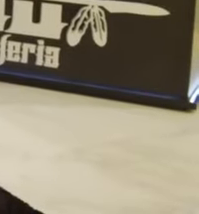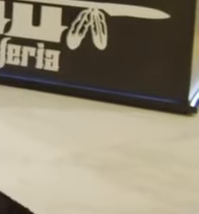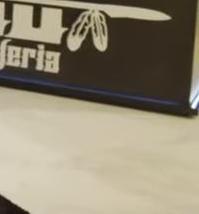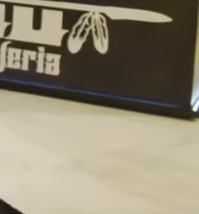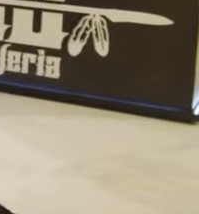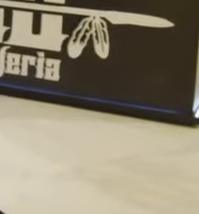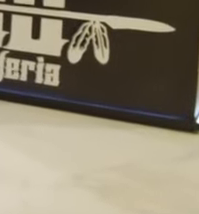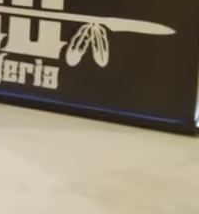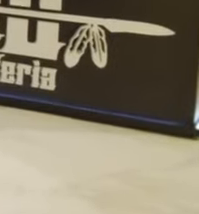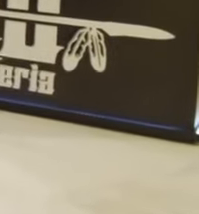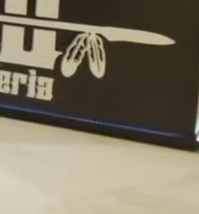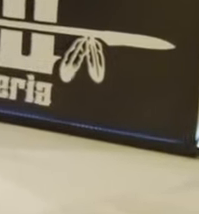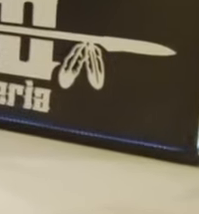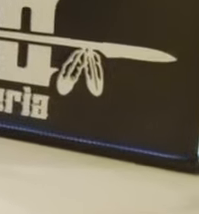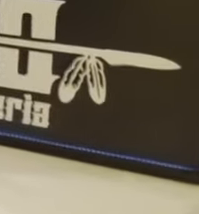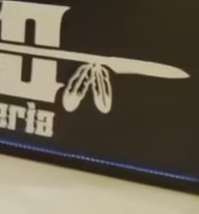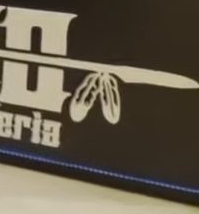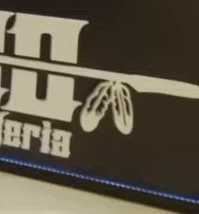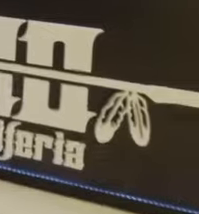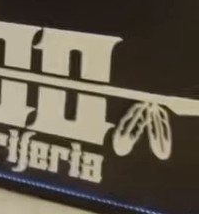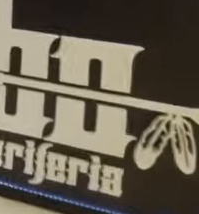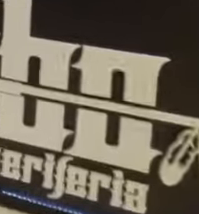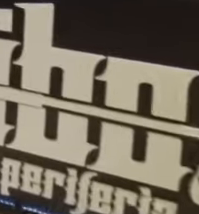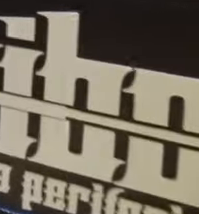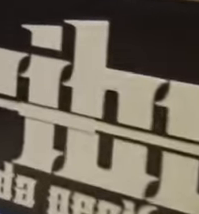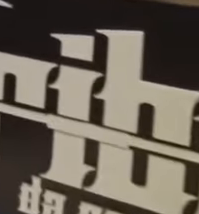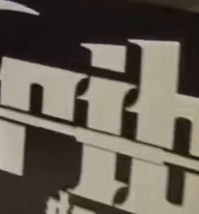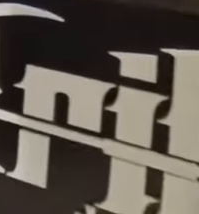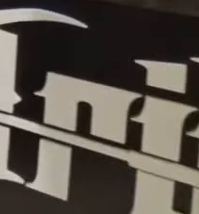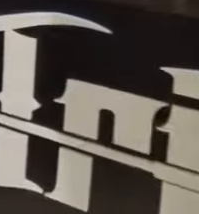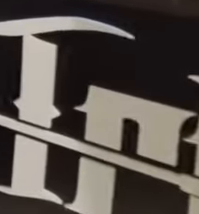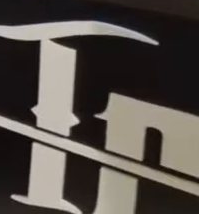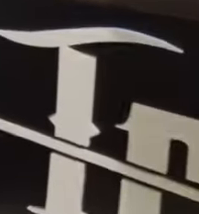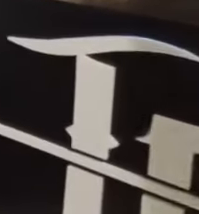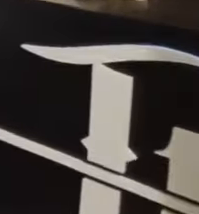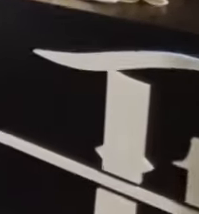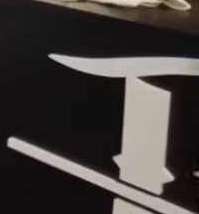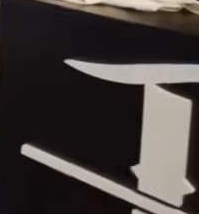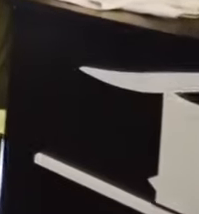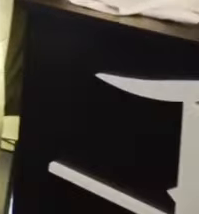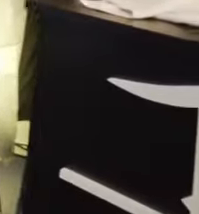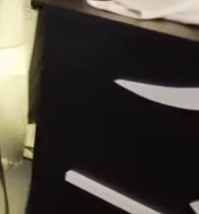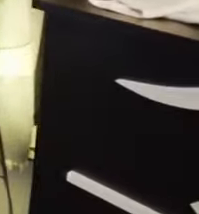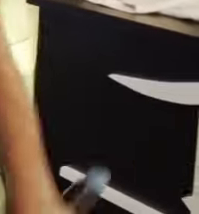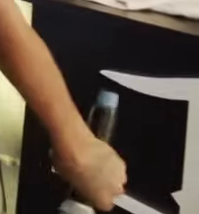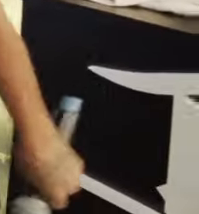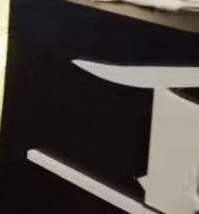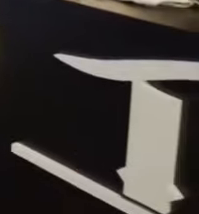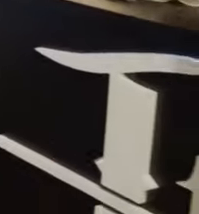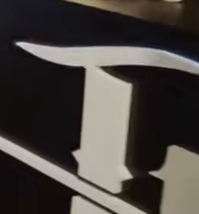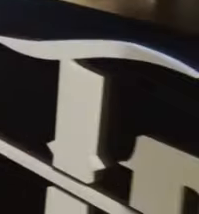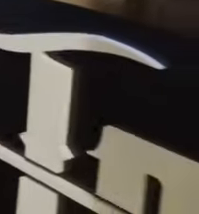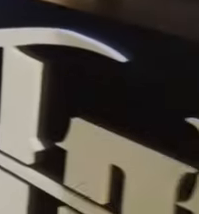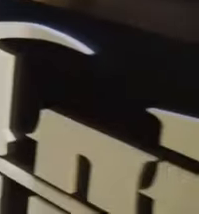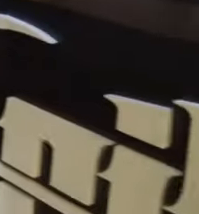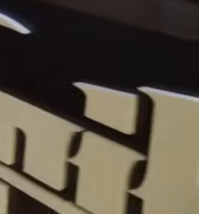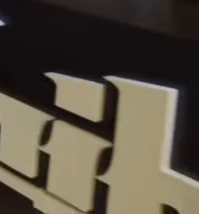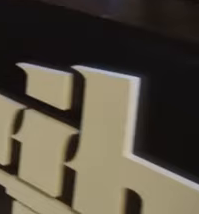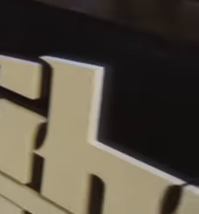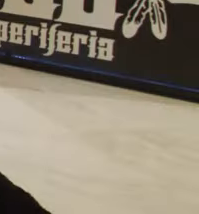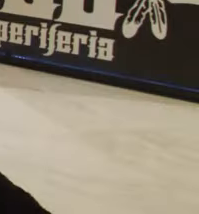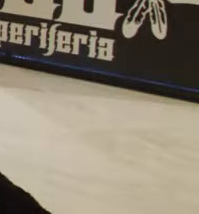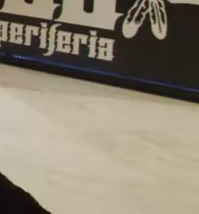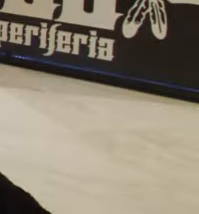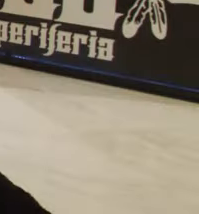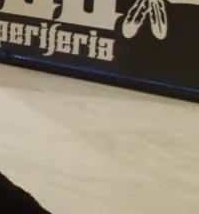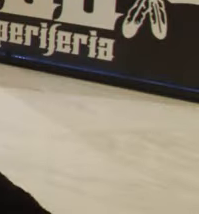top. Adorei. Essa é boa, mano. Parece que eu tô lá na Jovem Pan, mano. Queria mandar um abraço pra todo mundo que chegou agora do serviço, que tá entrando na